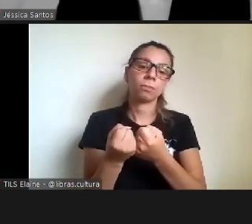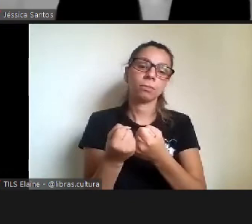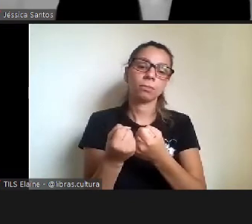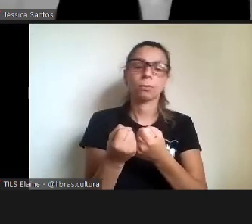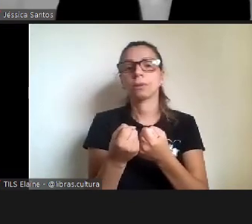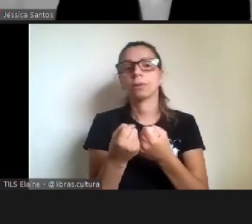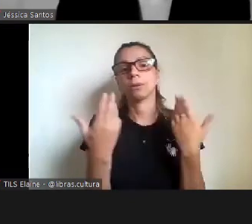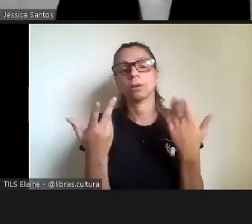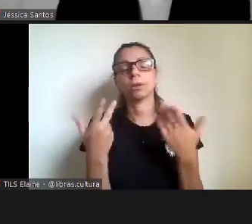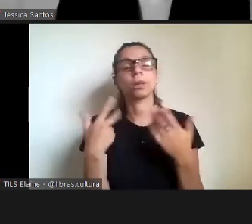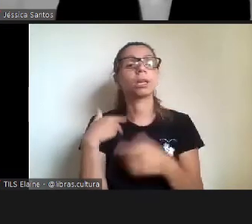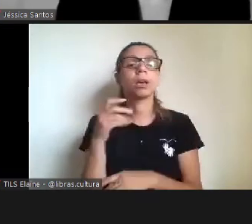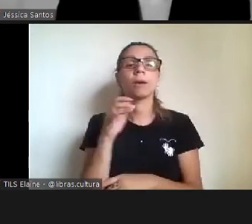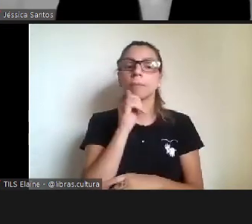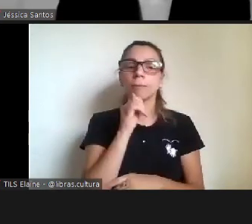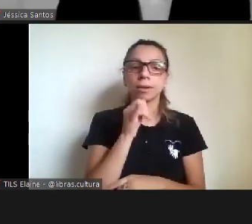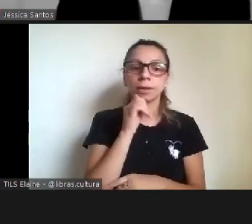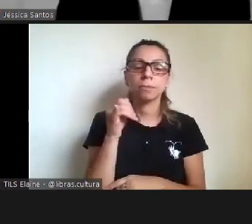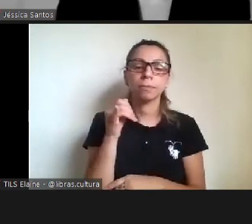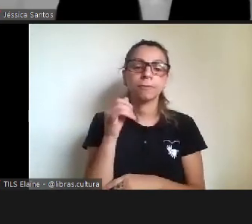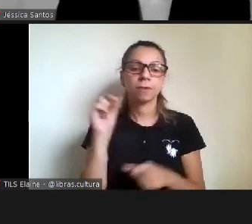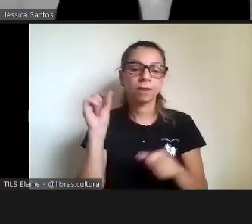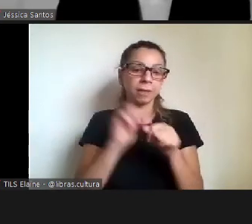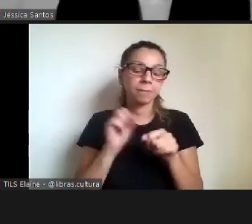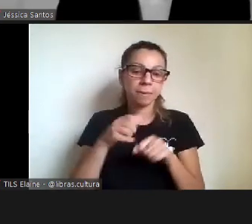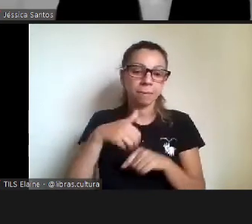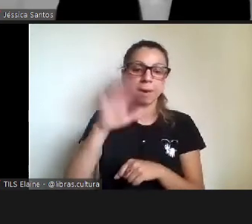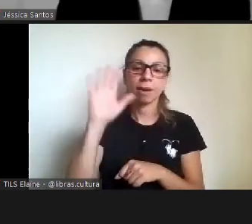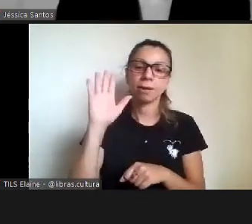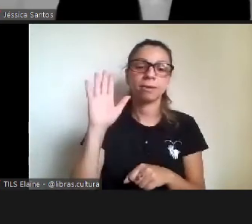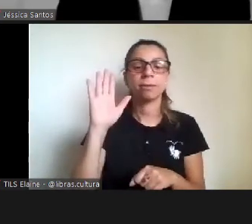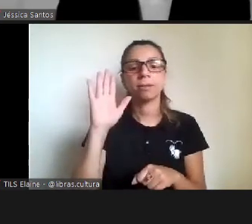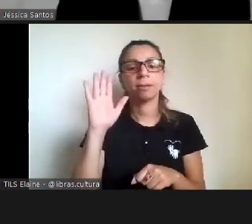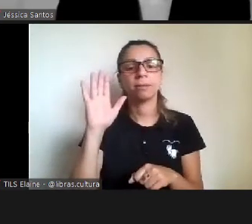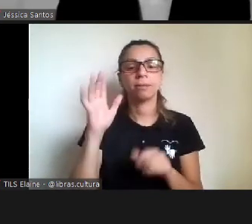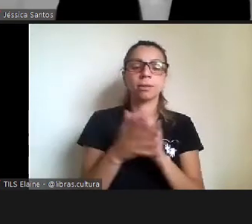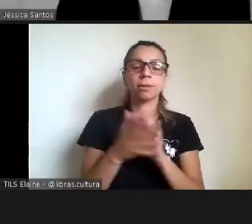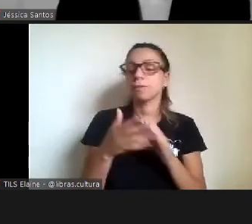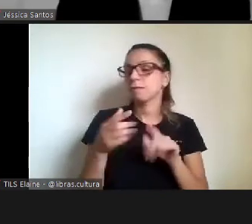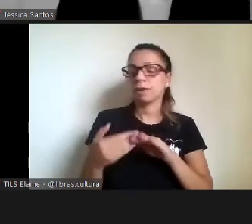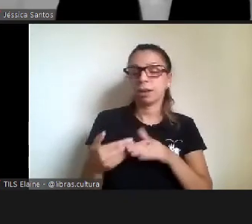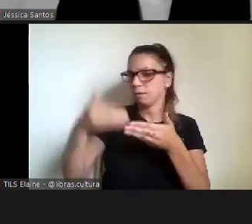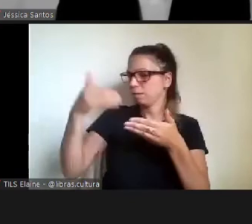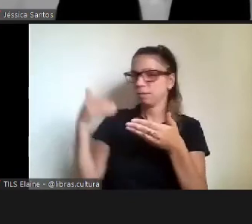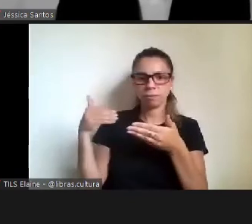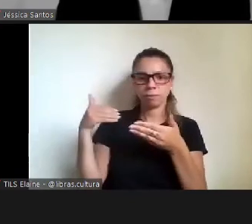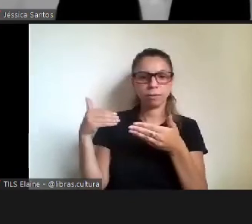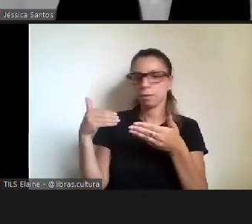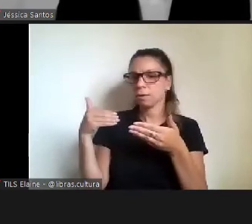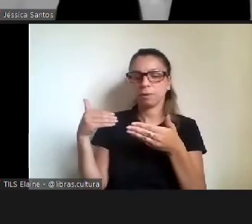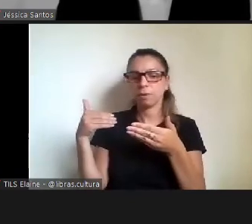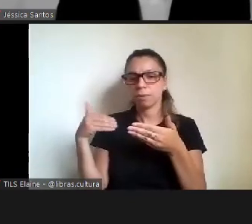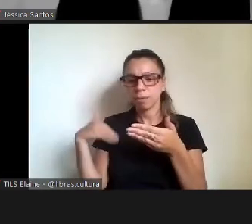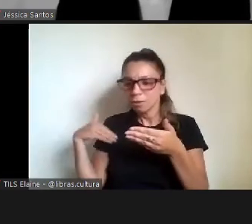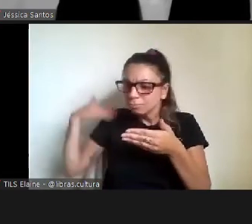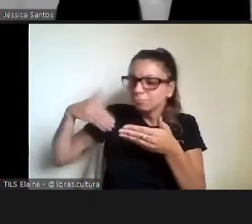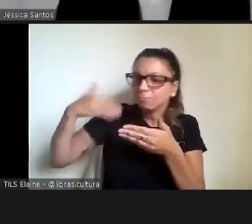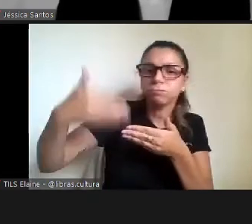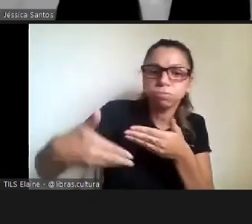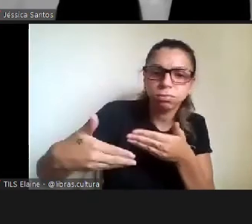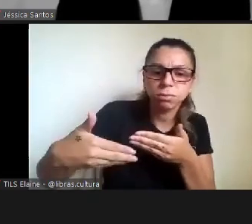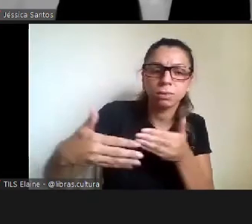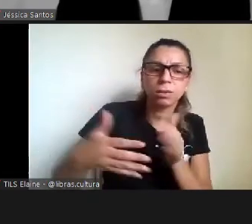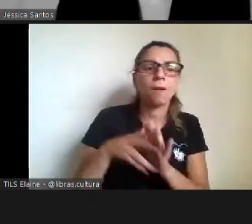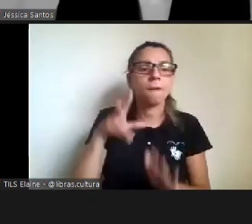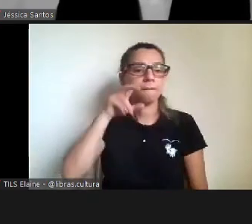Ninguém segura mais, entendeu? Nada, a gente vai dar um passo para trás, é isso que eu sinto, e quando eu vejo esses trabalhos, eu sinto mais